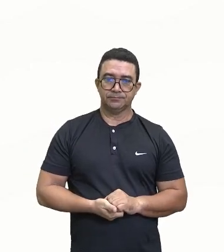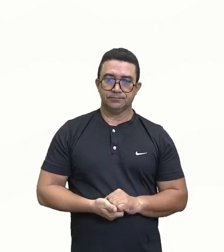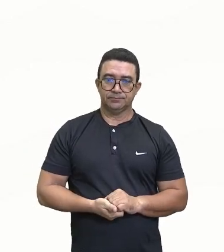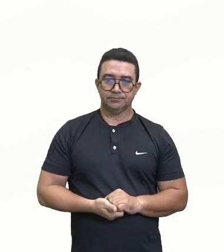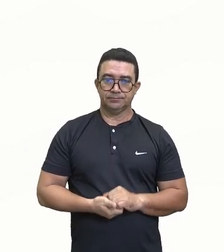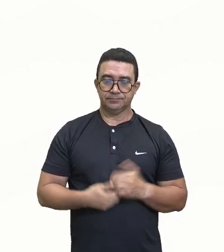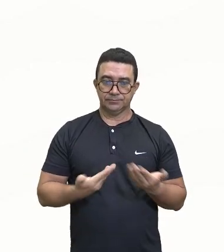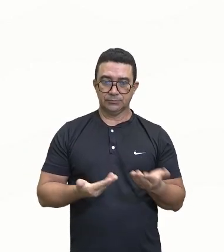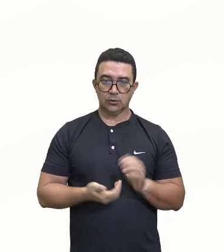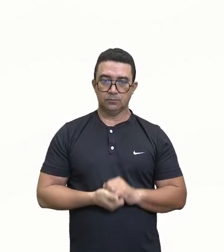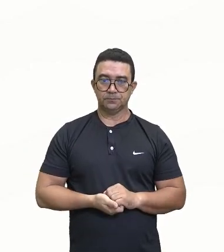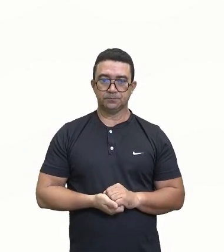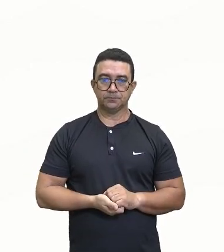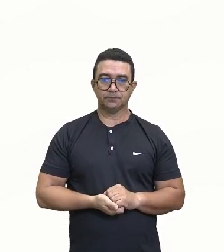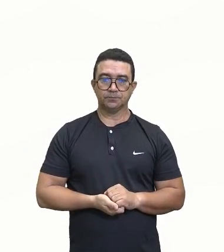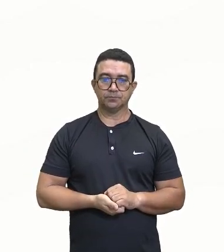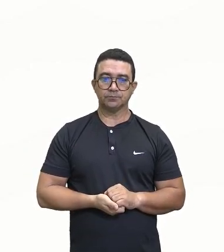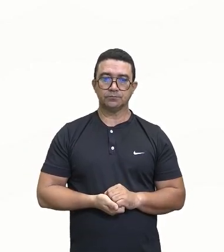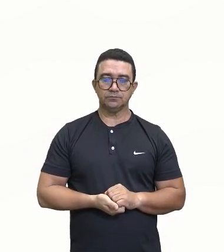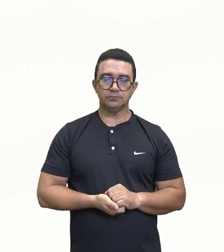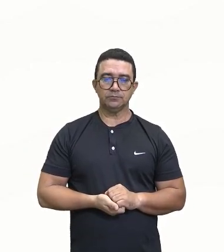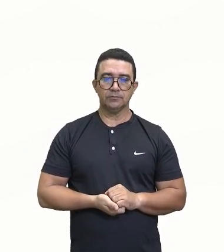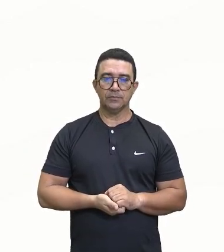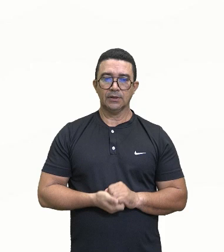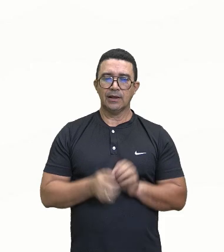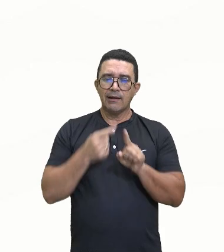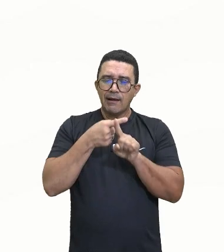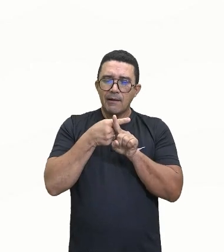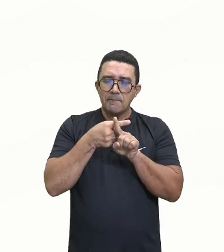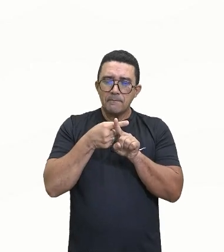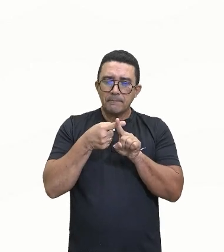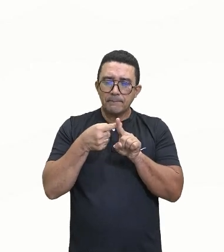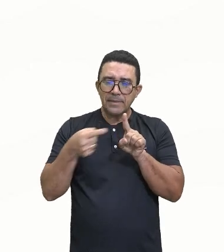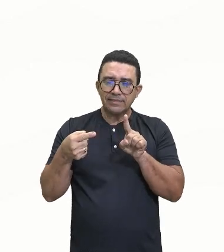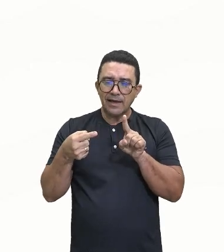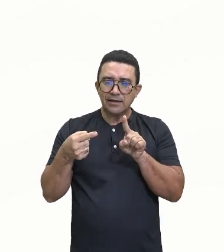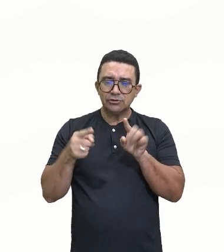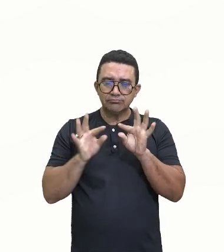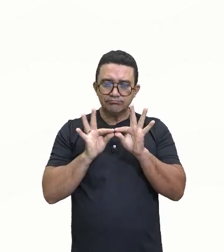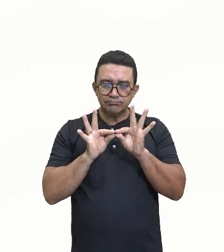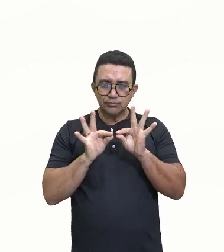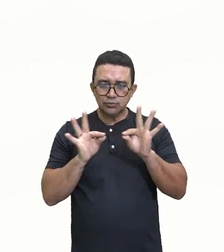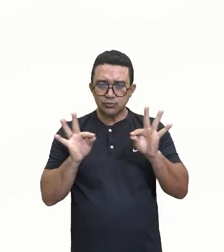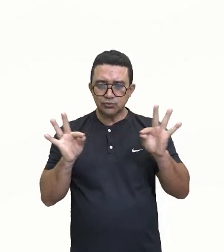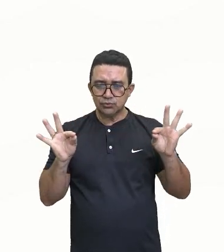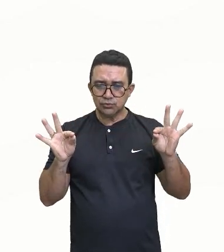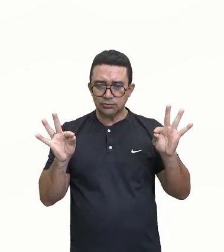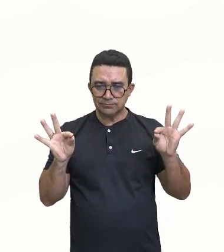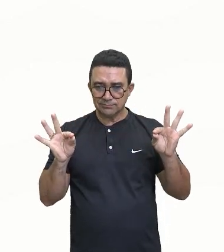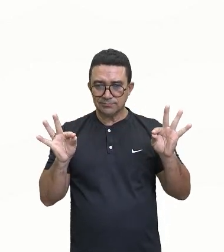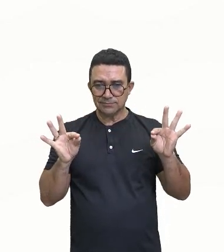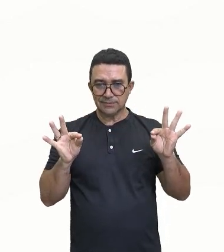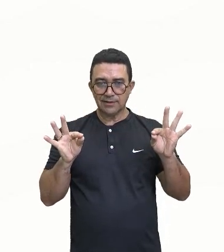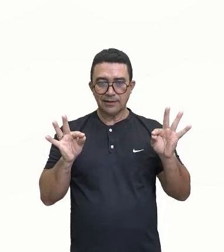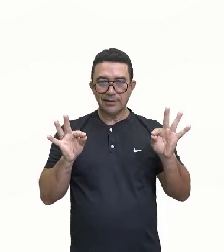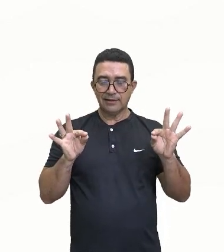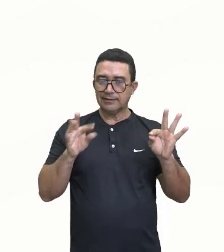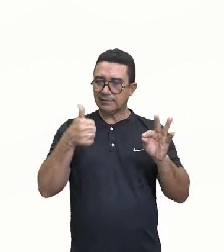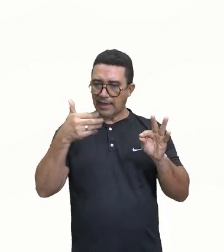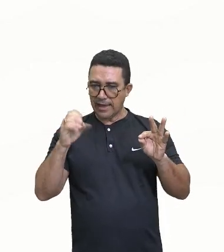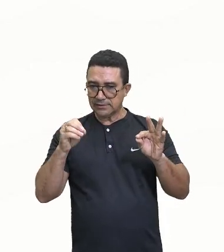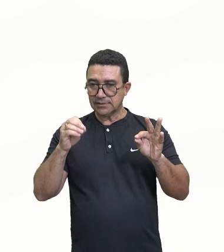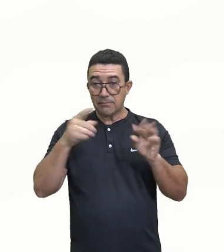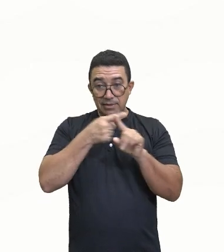significa, então, olha aqui, ó, que é a metade da aresta da base, ou seja, a metade de 10 é 5.